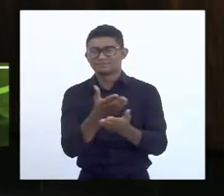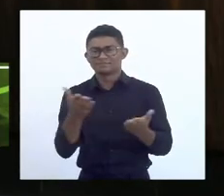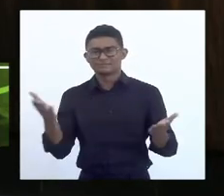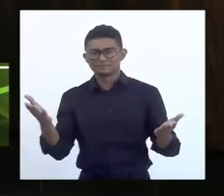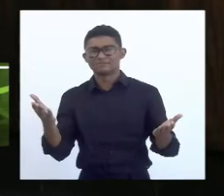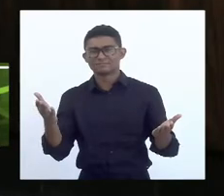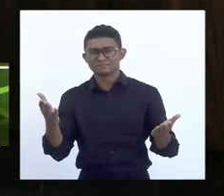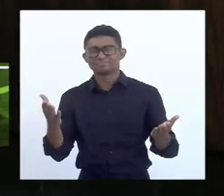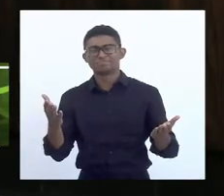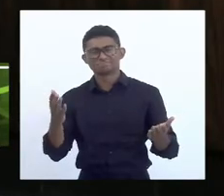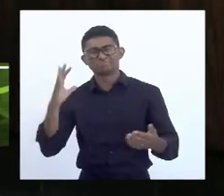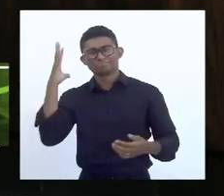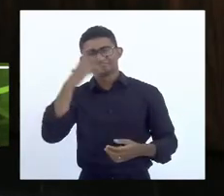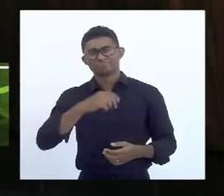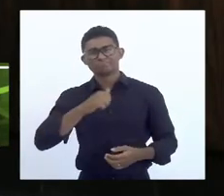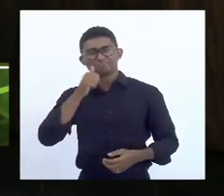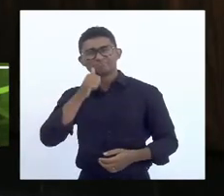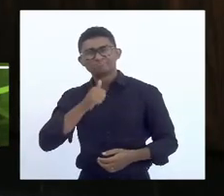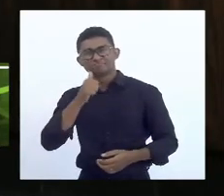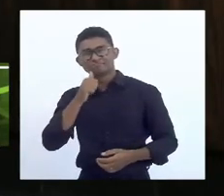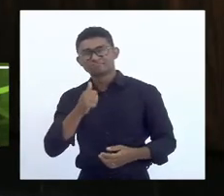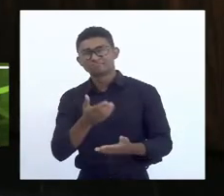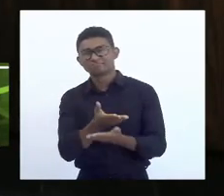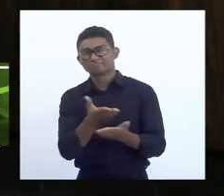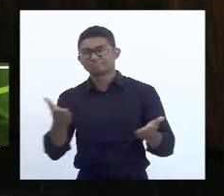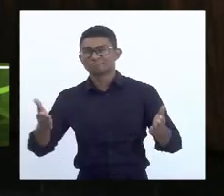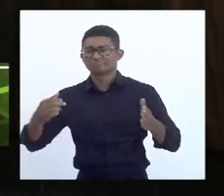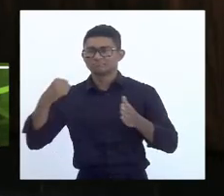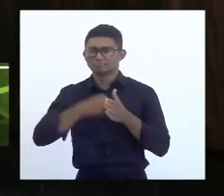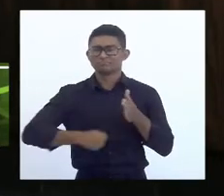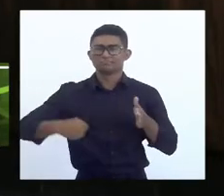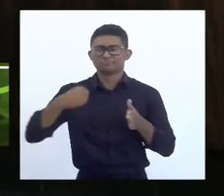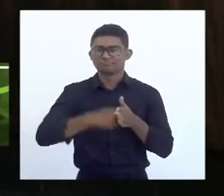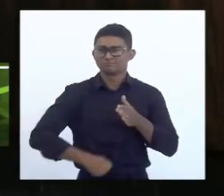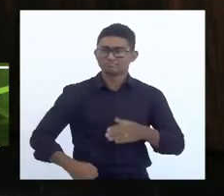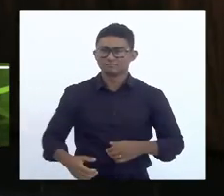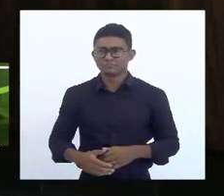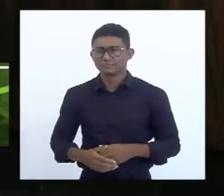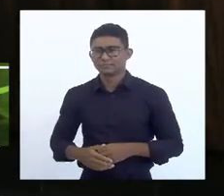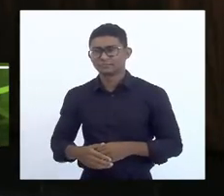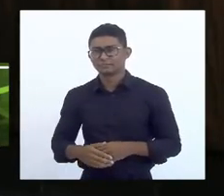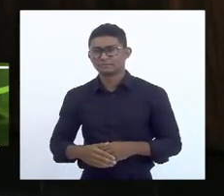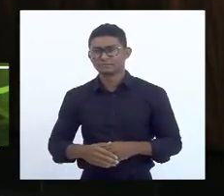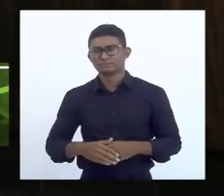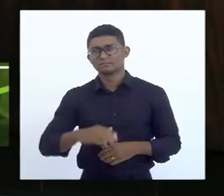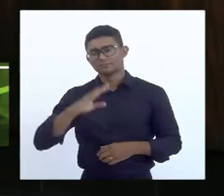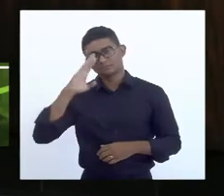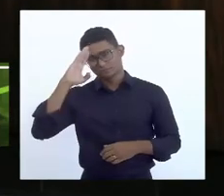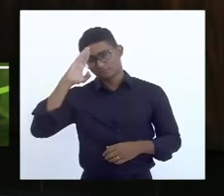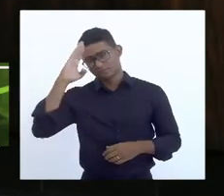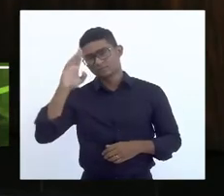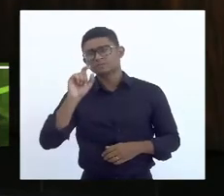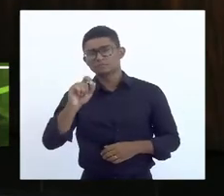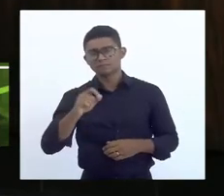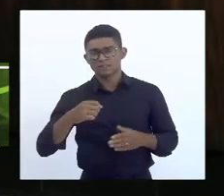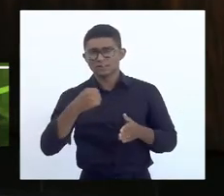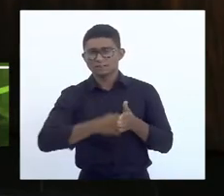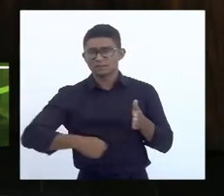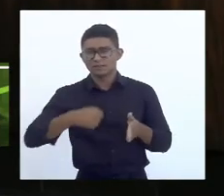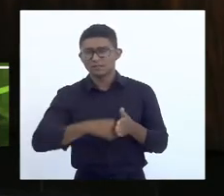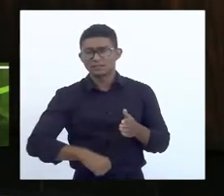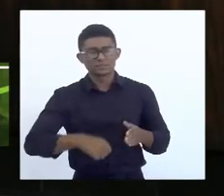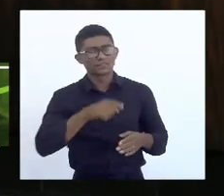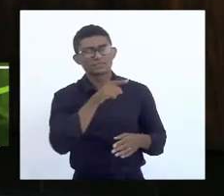luta, mulheres de combate, principalmente de combate à violência